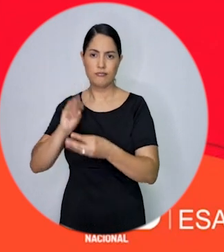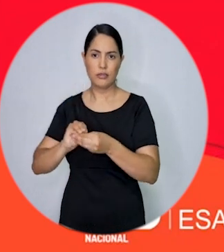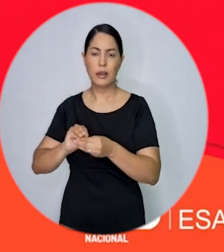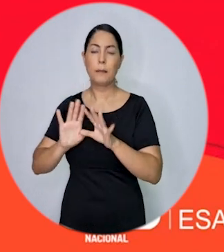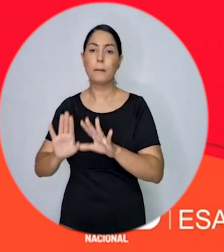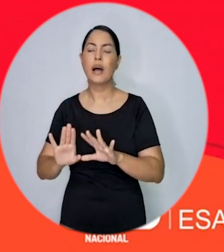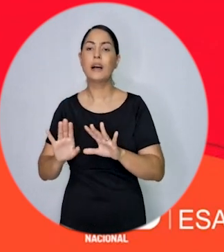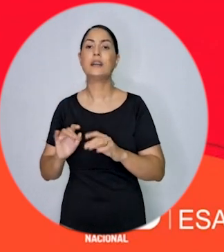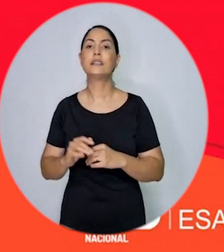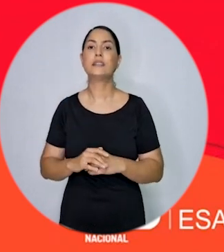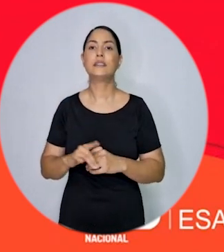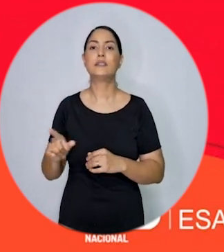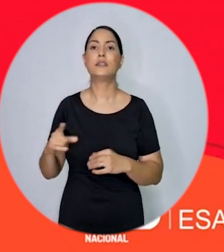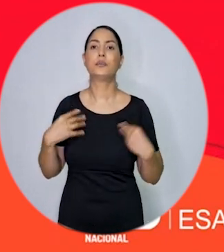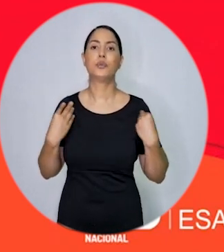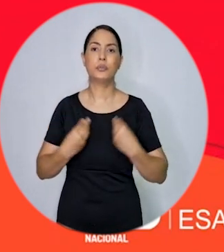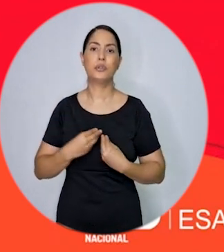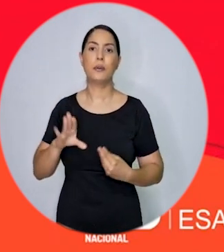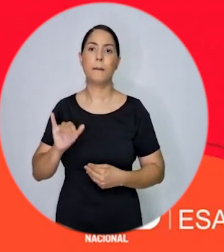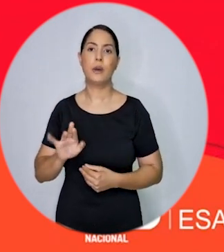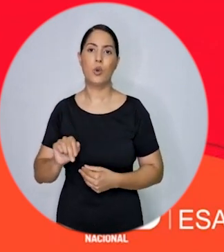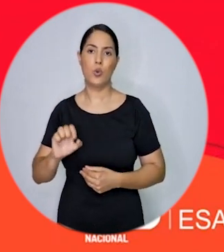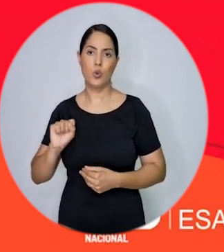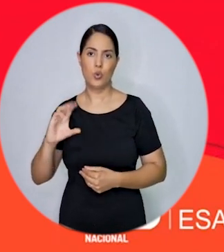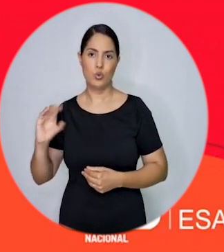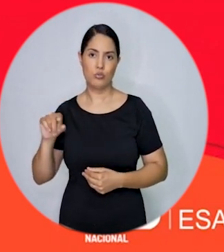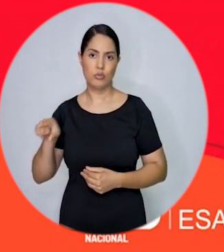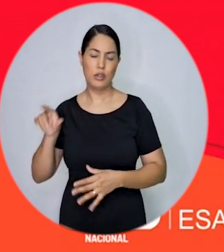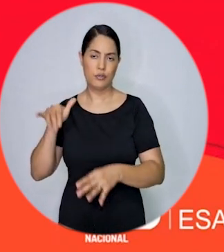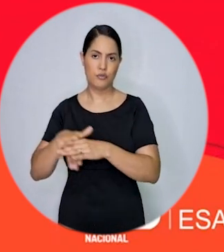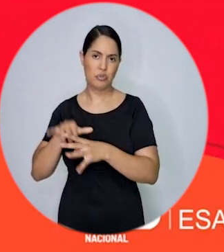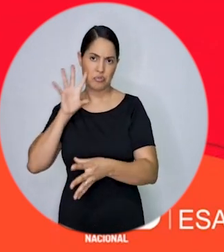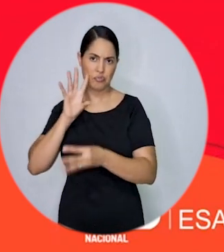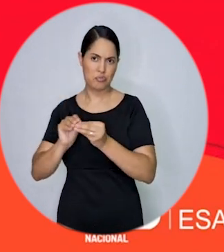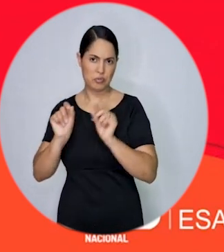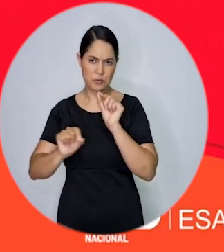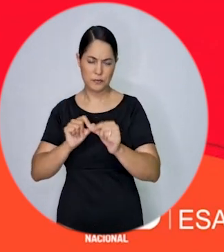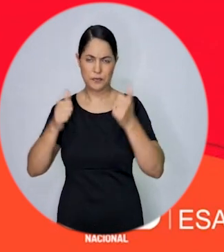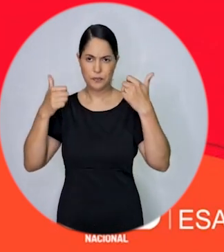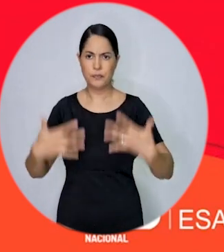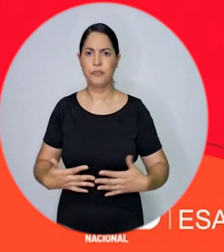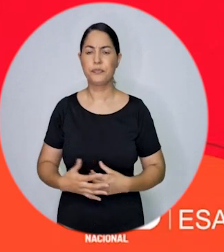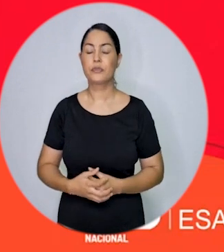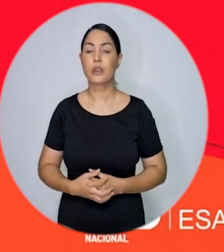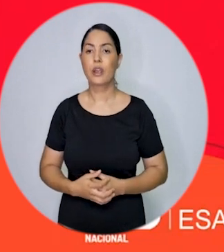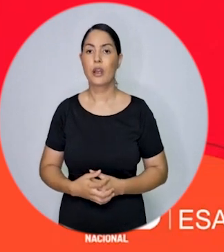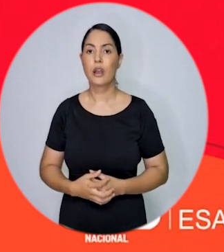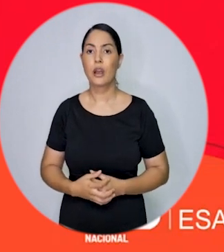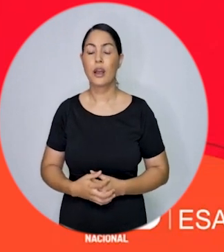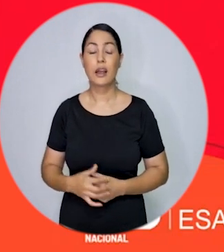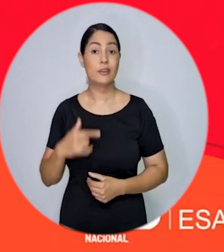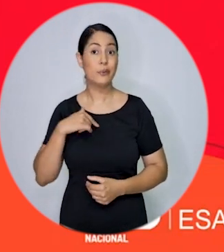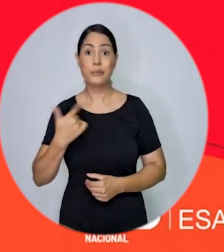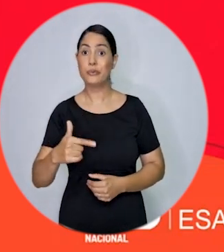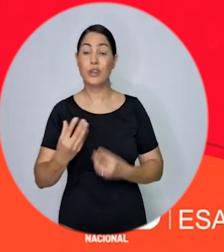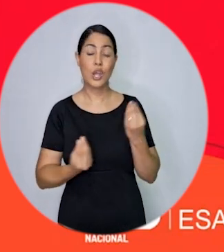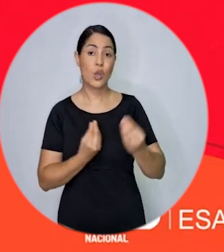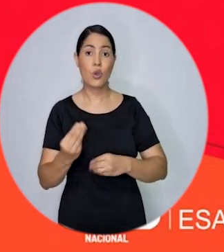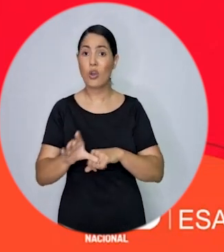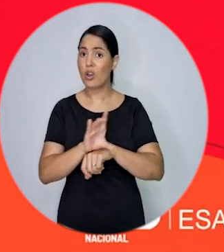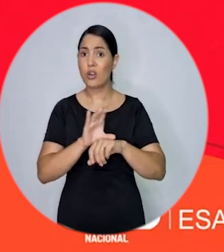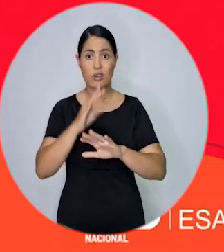é sensacional, mas vamos pegar o voto do ministro Barroso, que é mais curtinho. Ele disse o seguinte: não dá para eu declarar